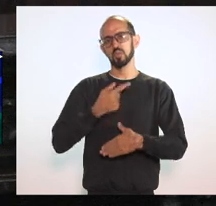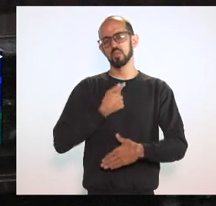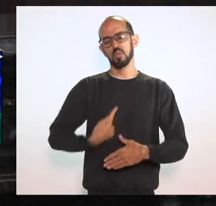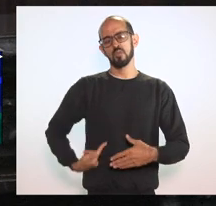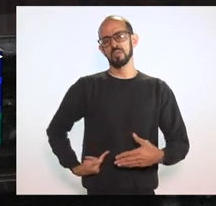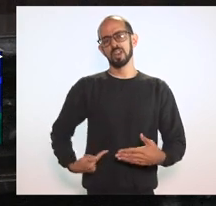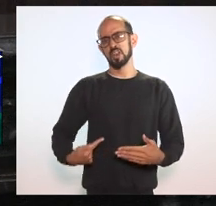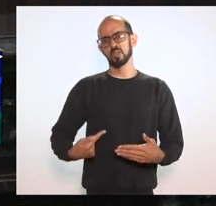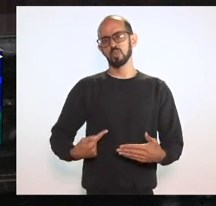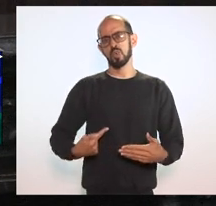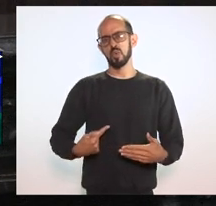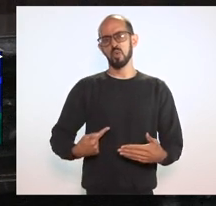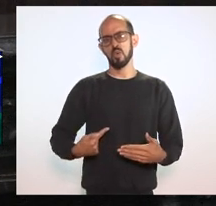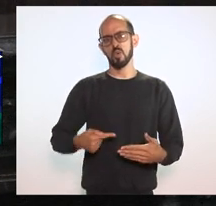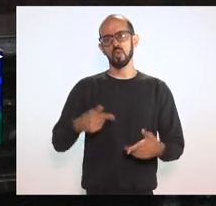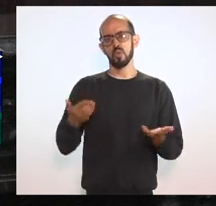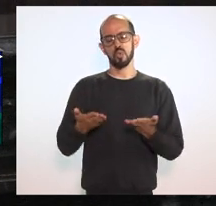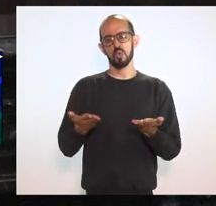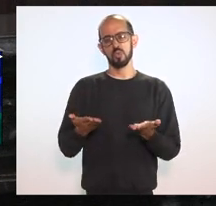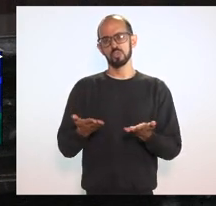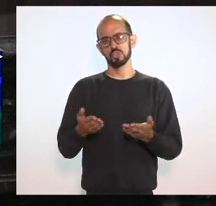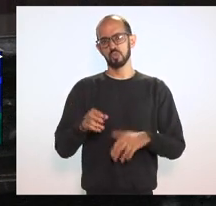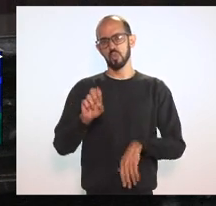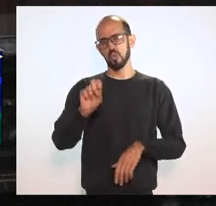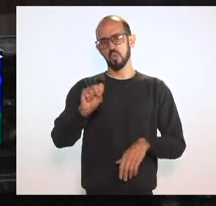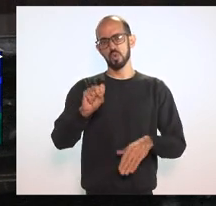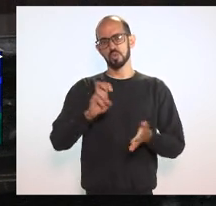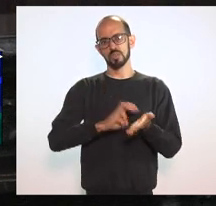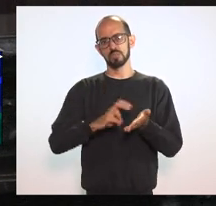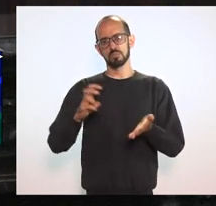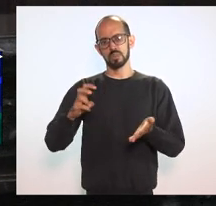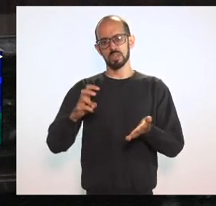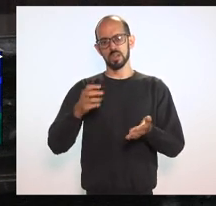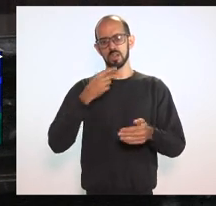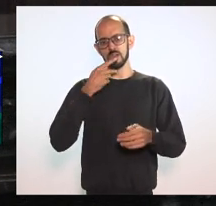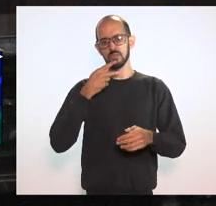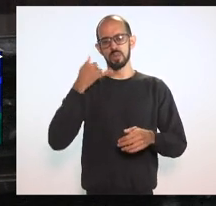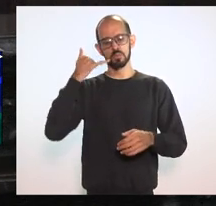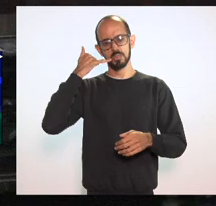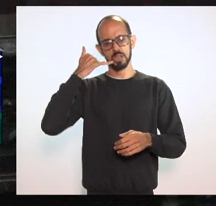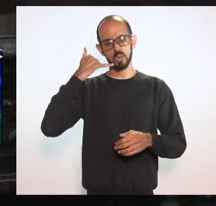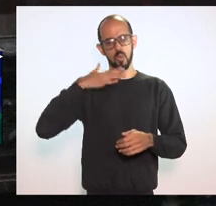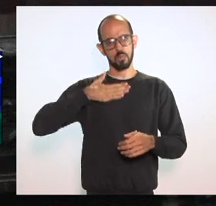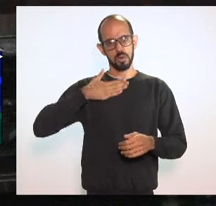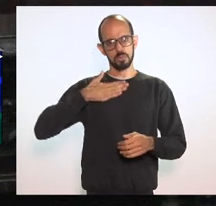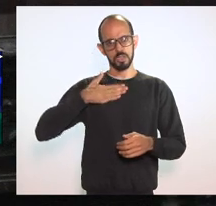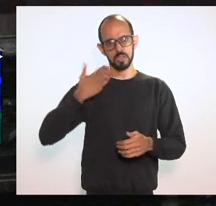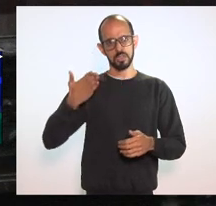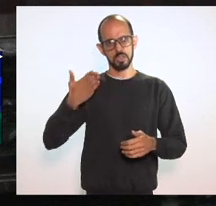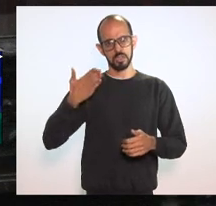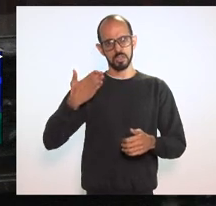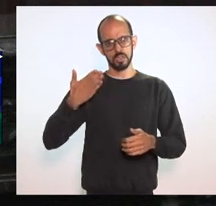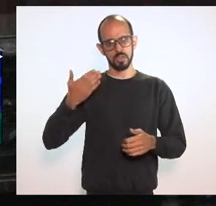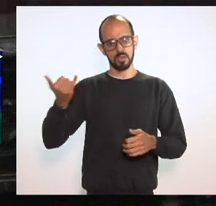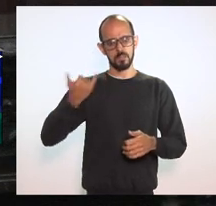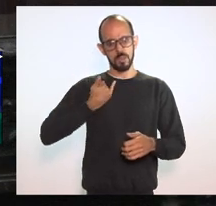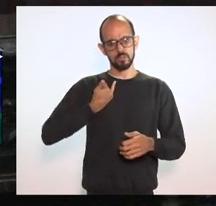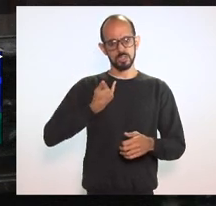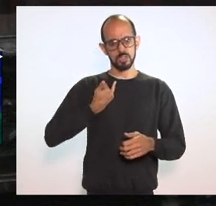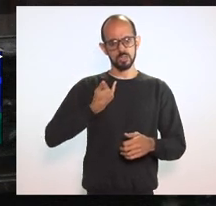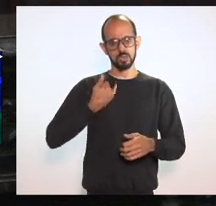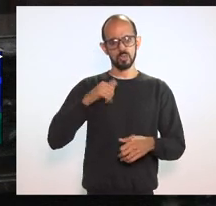esta manhã às 11 horas da manhã me ligou dizendo do Milena que o deputado Alexandre Alexandre tinha apresentado